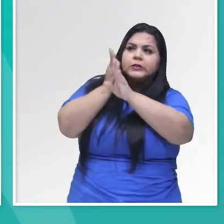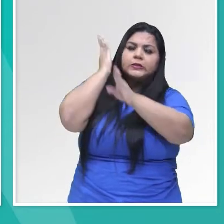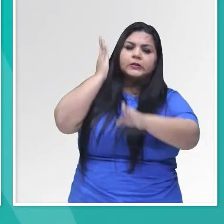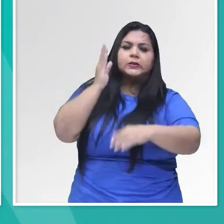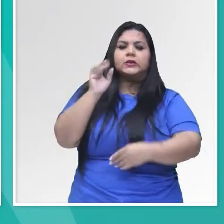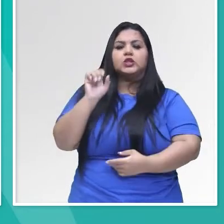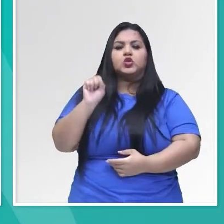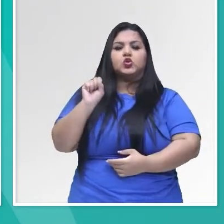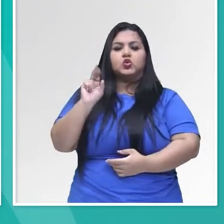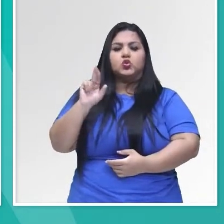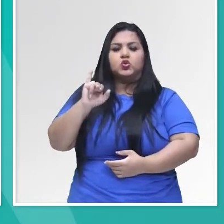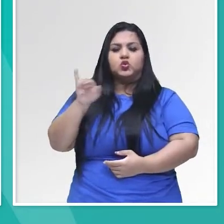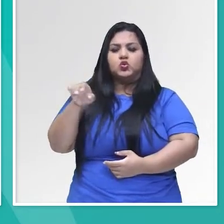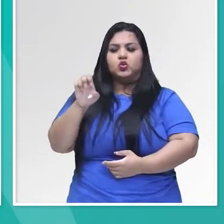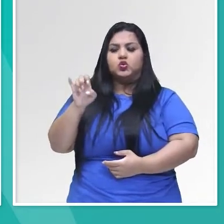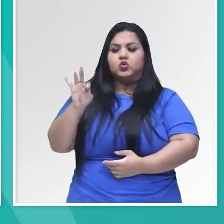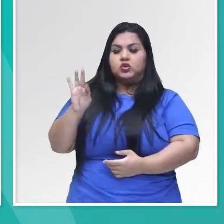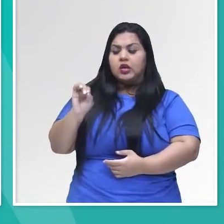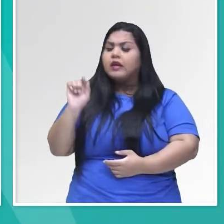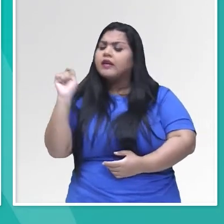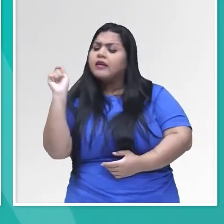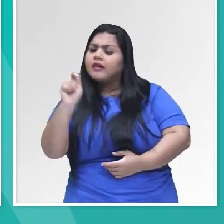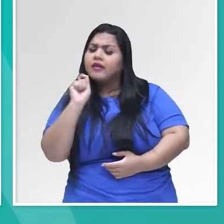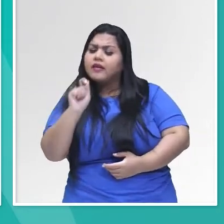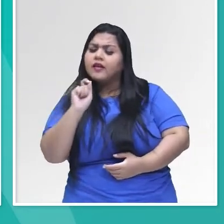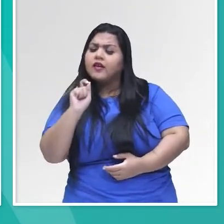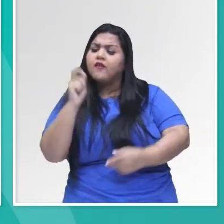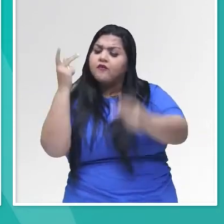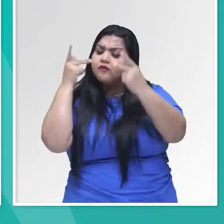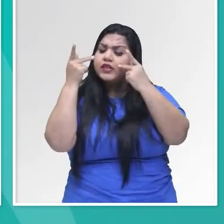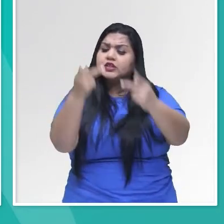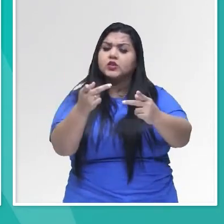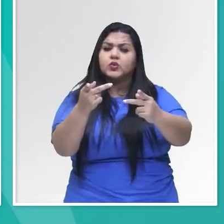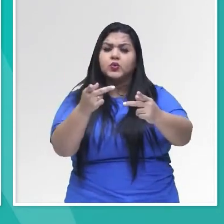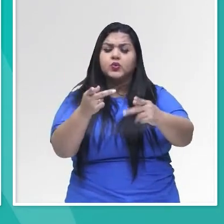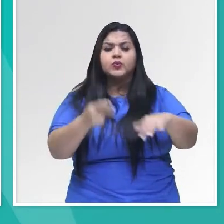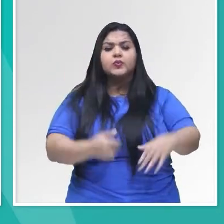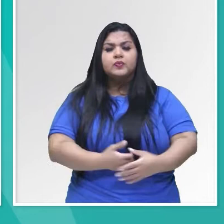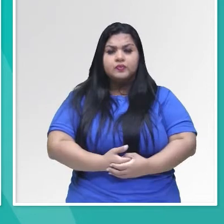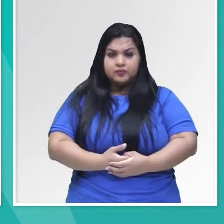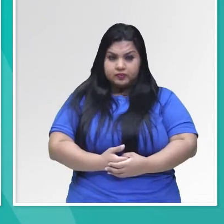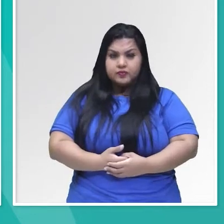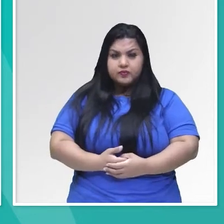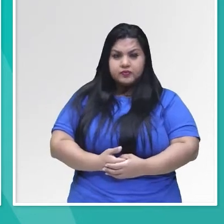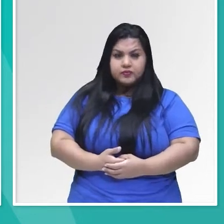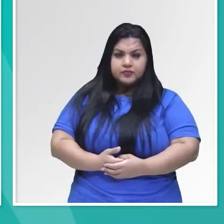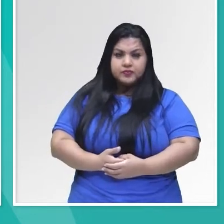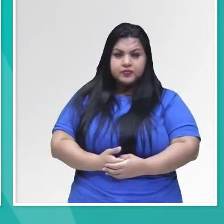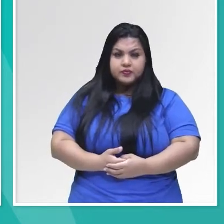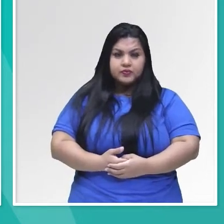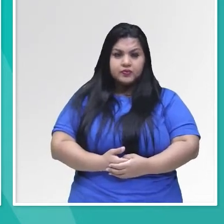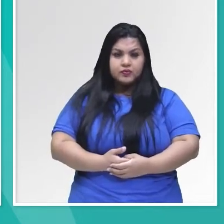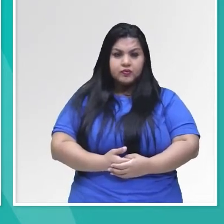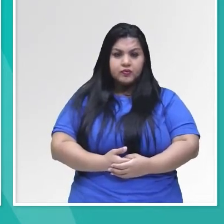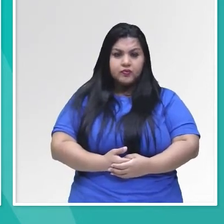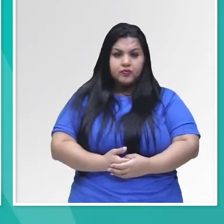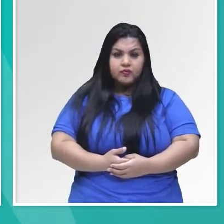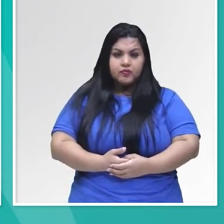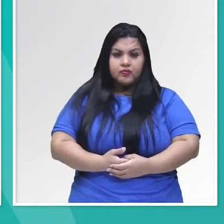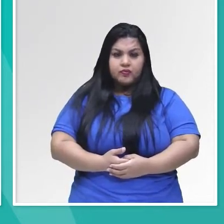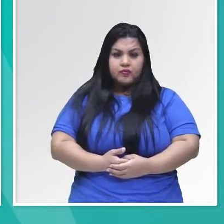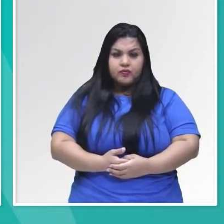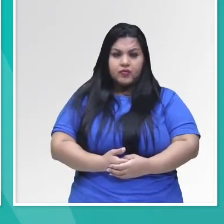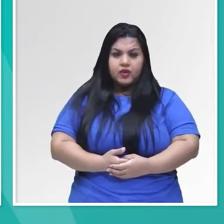Não é verdade? Quem visitou os avós? Agora, olha aqui, por favor. Olha aqui, por favor. O menino visitou